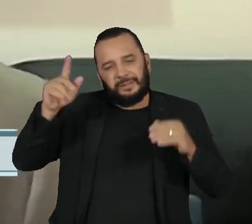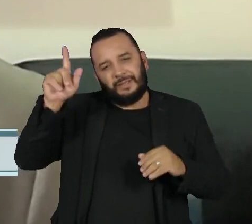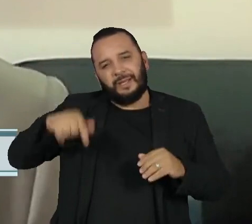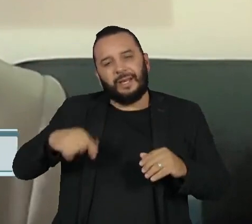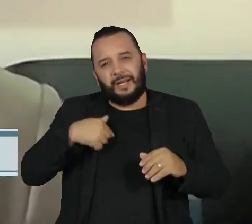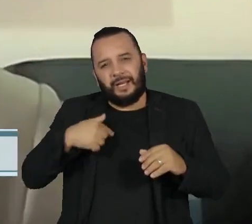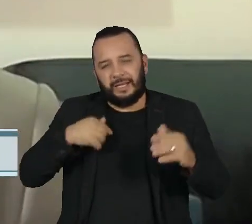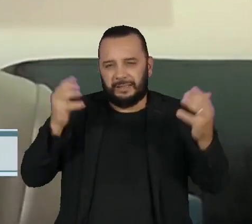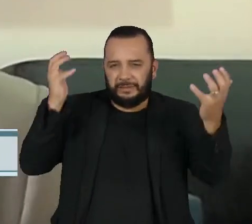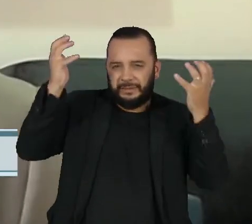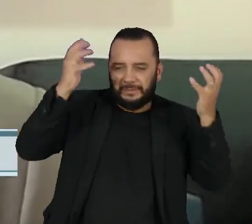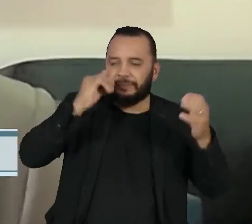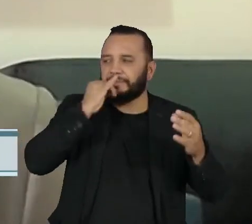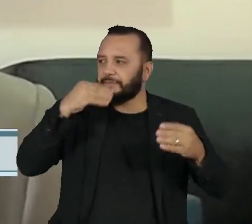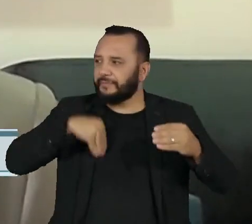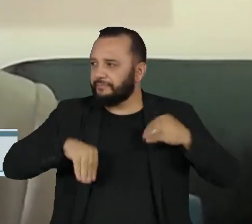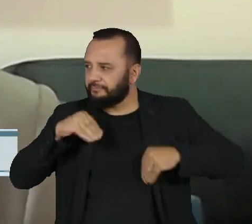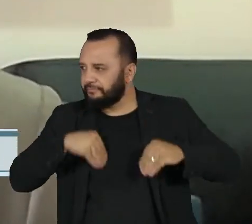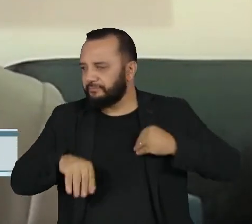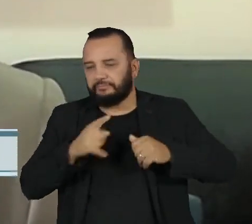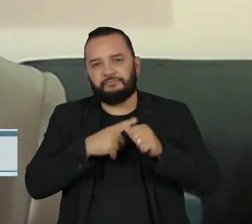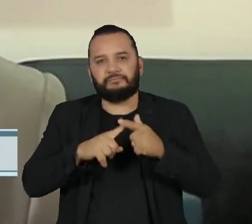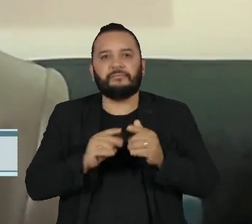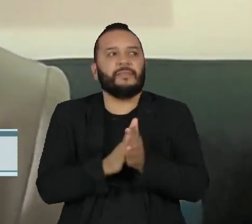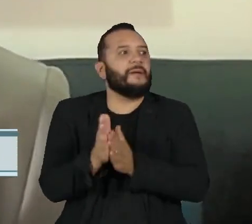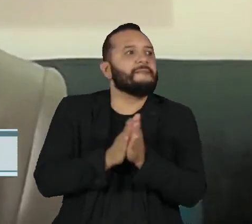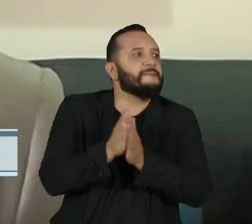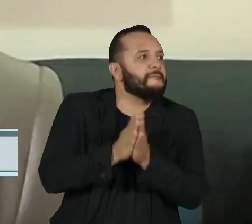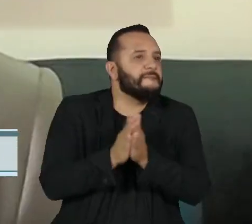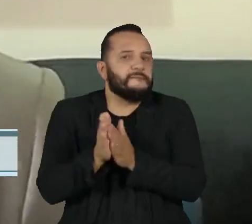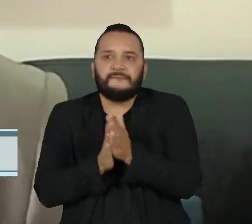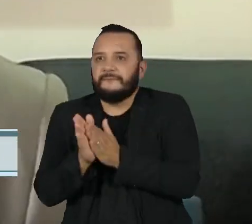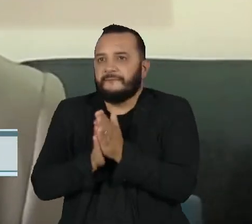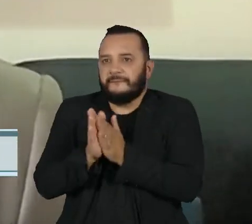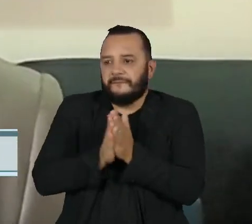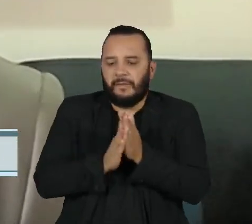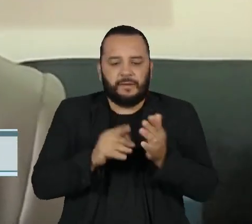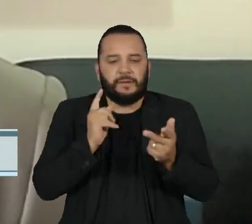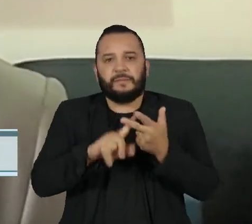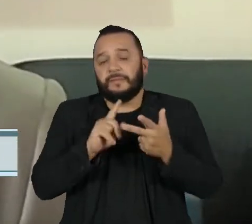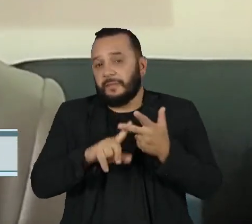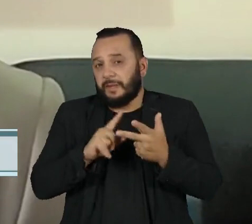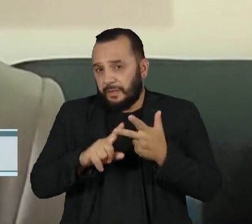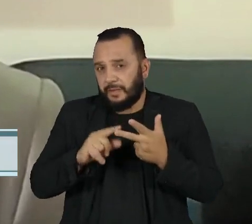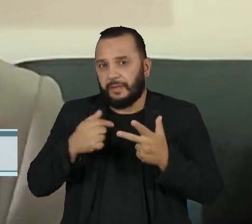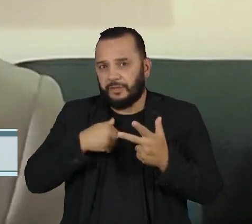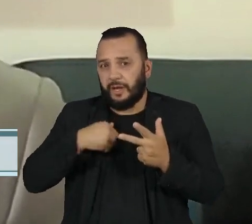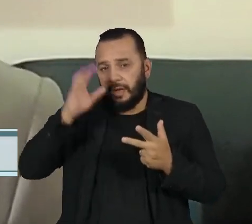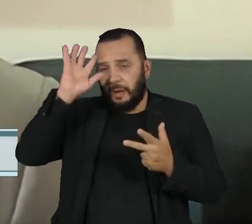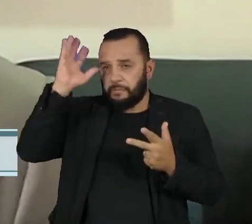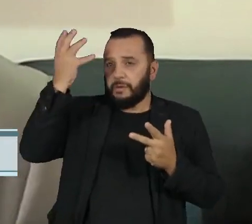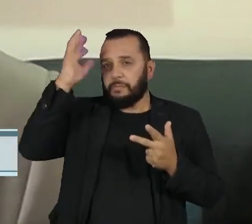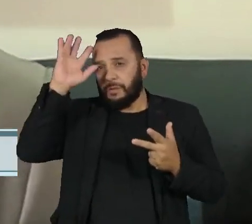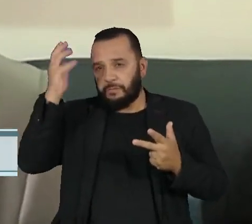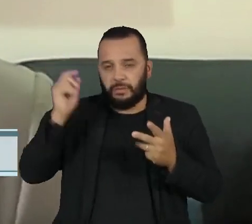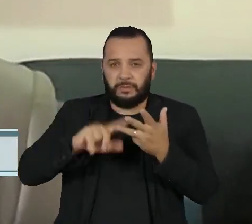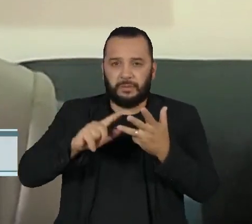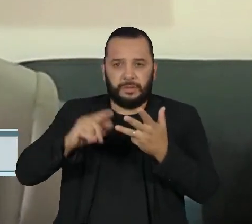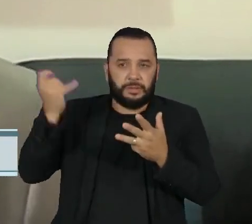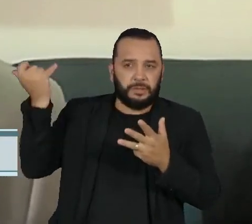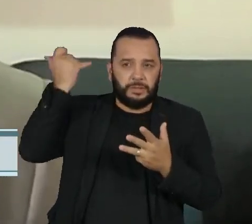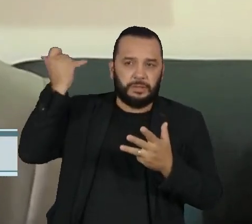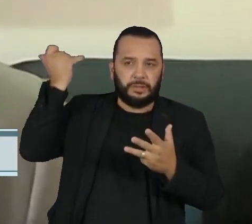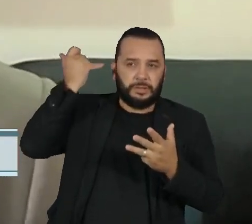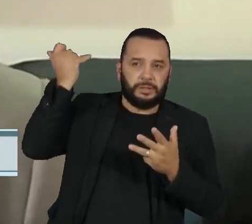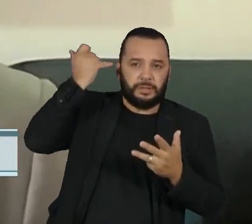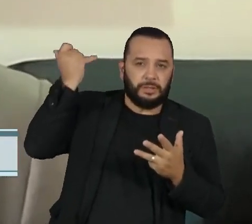transtornos e quadros como depressão, ansiedade e, por vezes, quadros mais graves, como também transtorno bipolar, esquizofrenia. Mas os